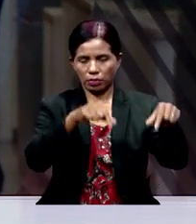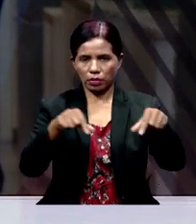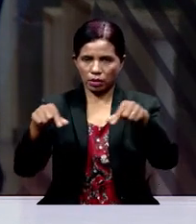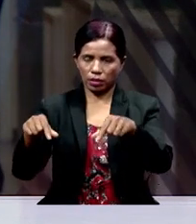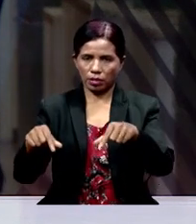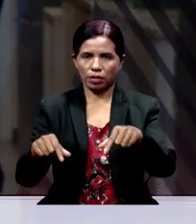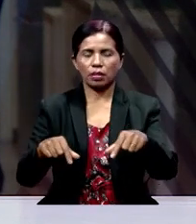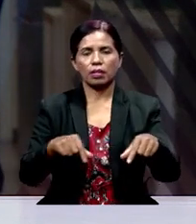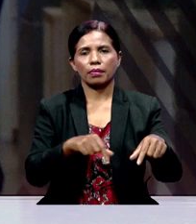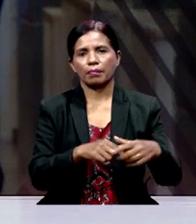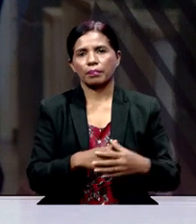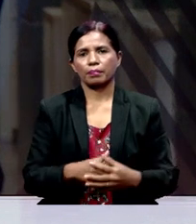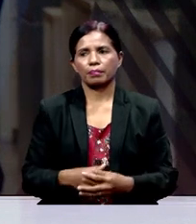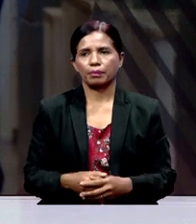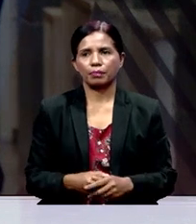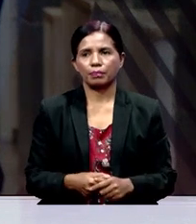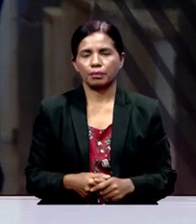Especial.